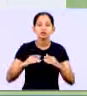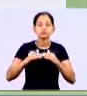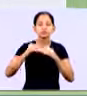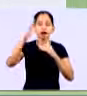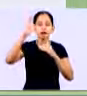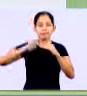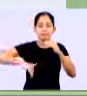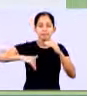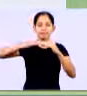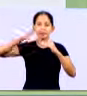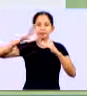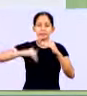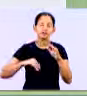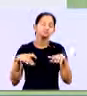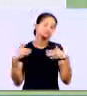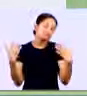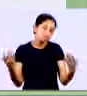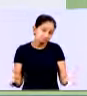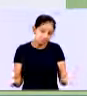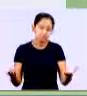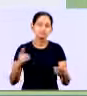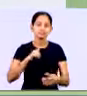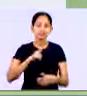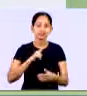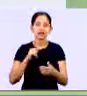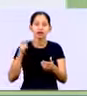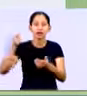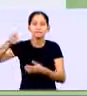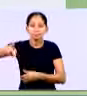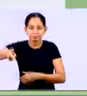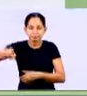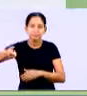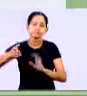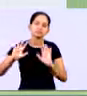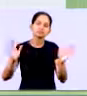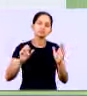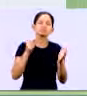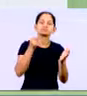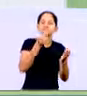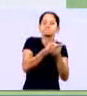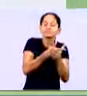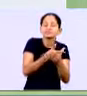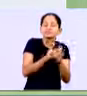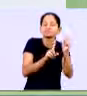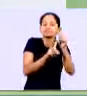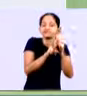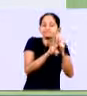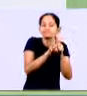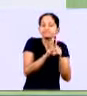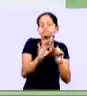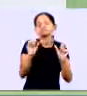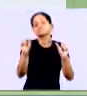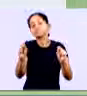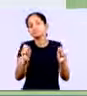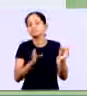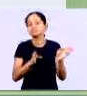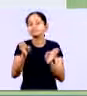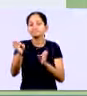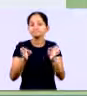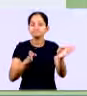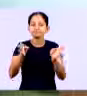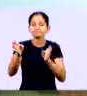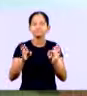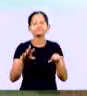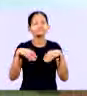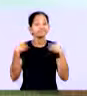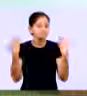percentagem de vendas recebidas no período após a venda. Vendas à vista, vendas a prazo. Então, aqui eu já criei uma condição de saber qual é a minha